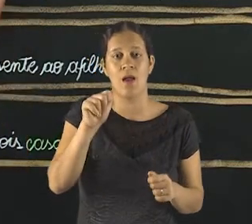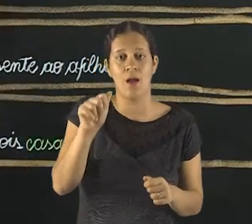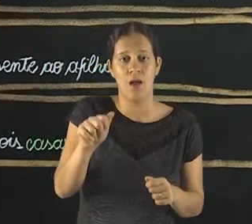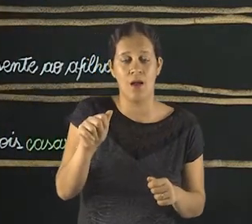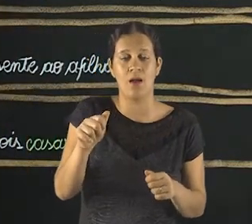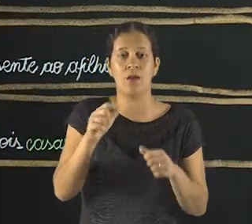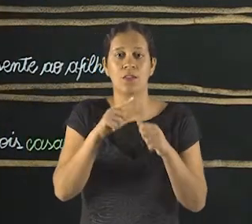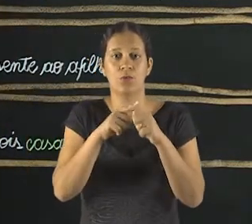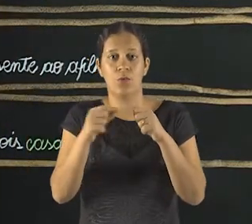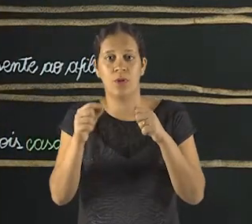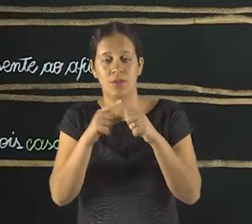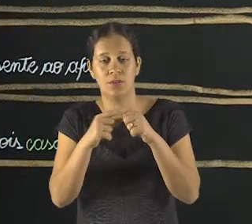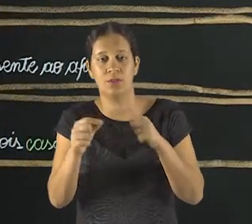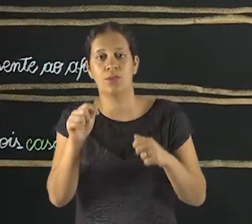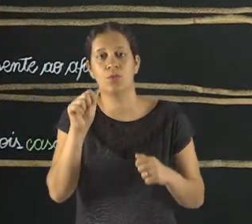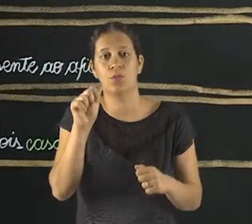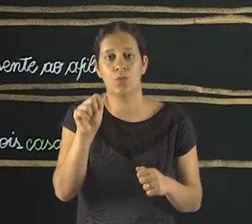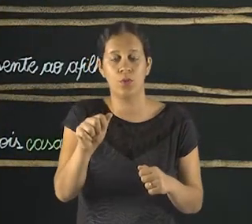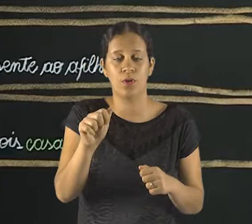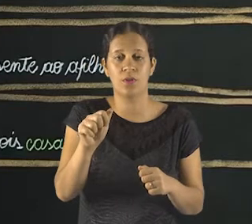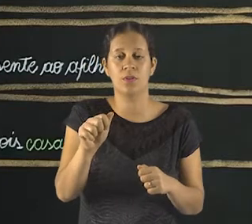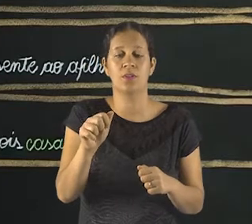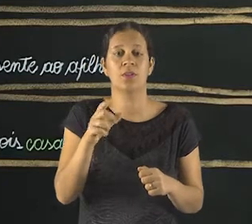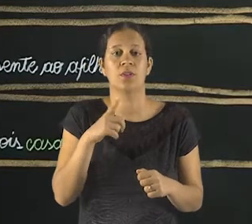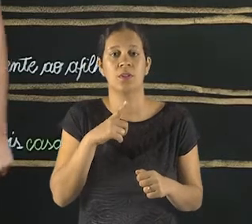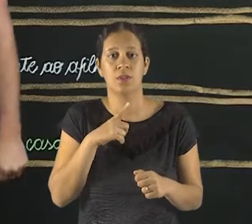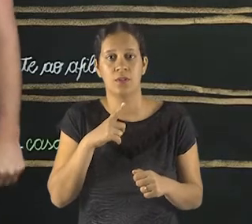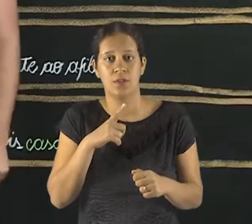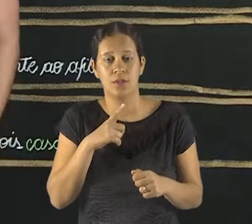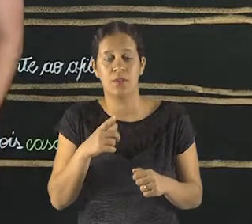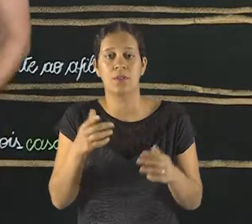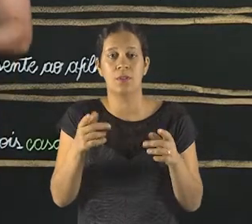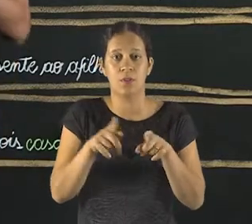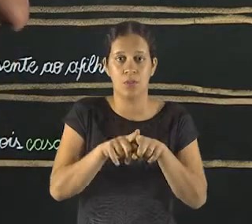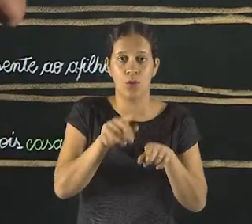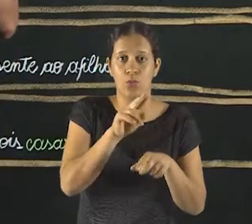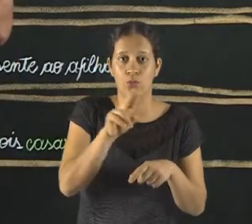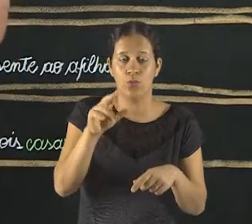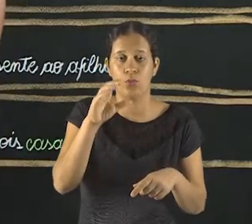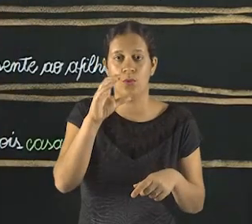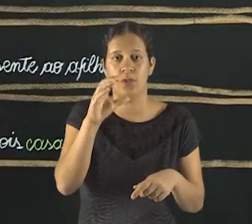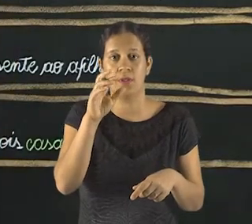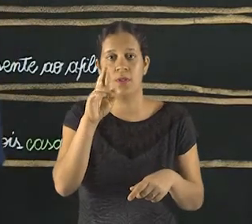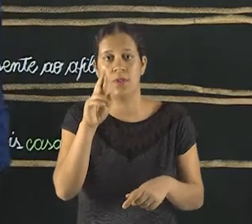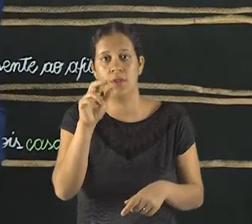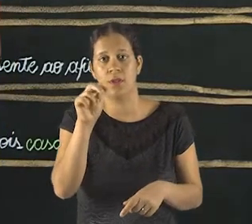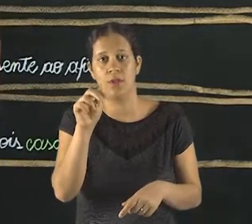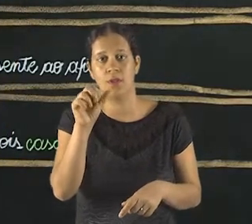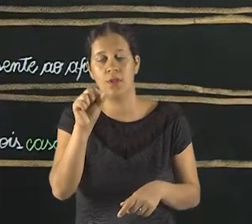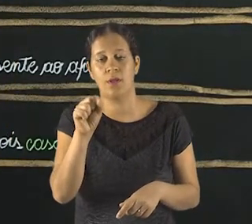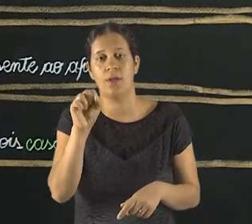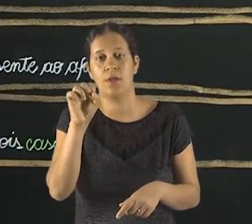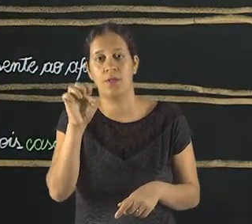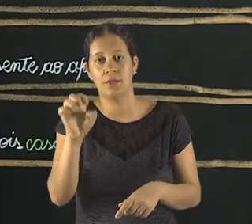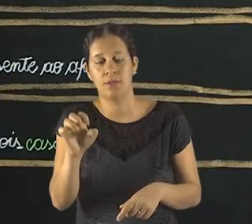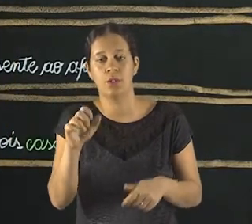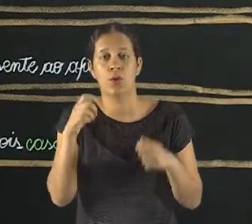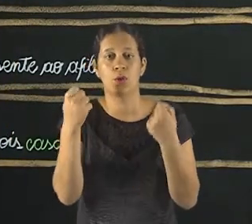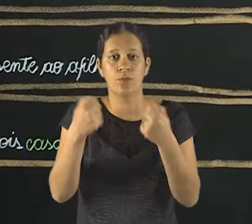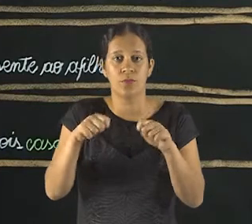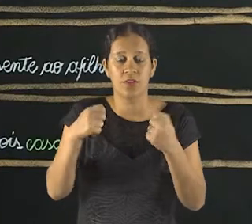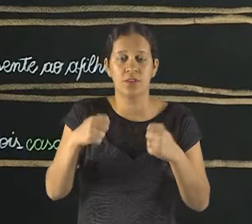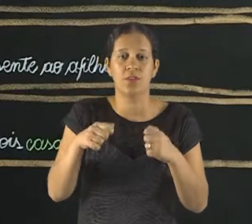entregar e do artigo a. Essa fusão na língua portuguesa é chamada de crase. Então perceba que foi